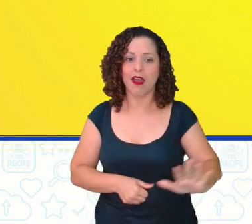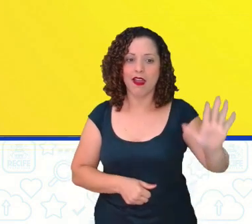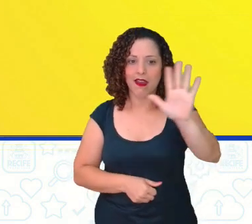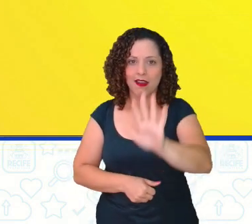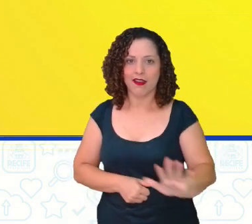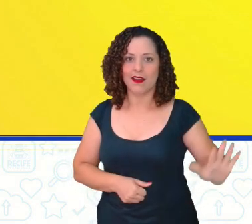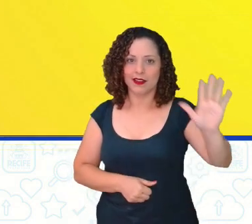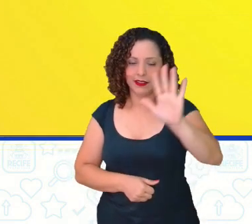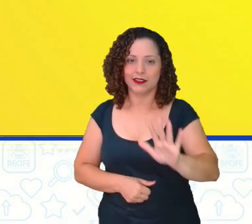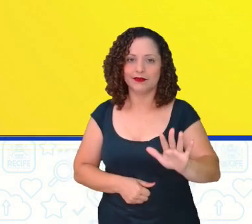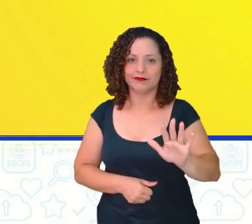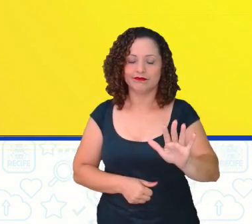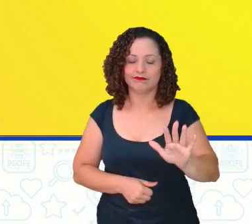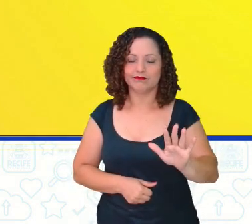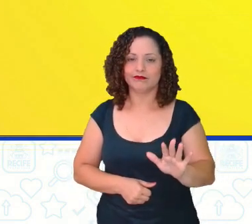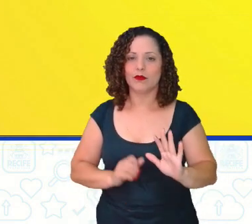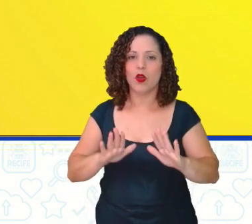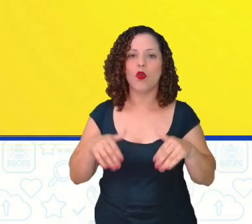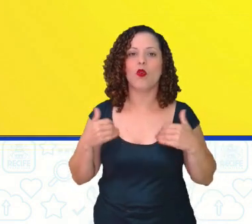quando